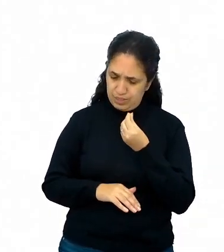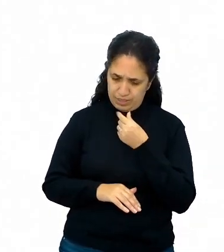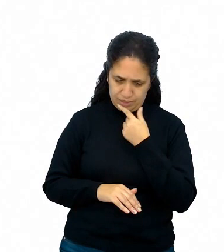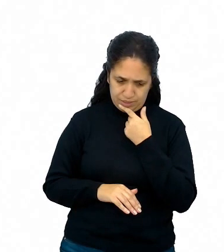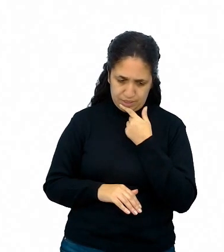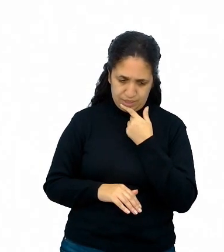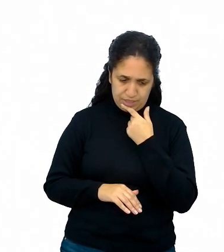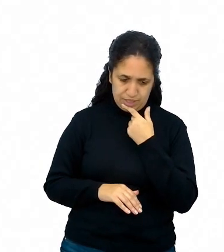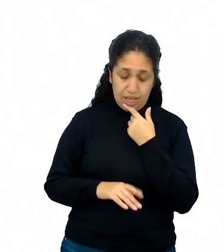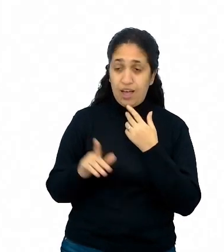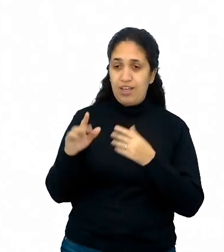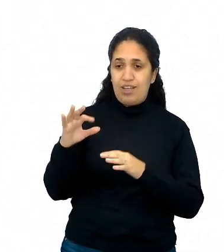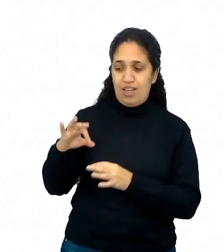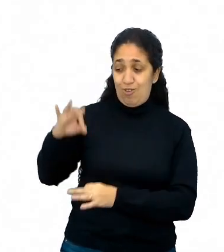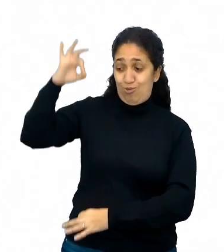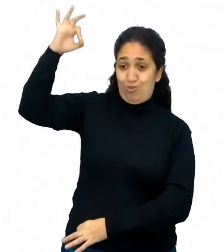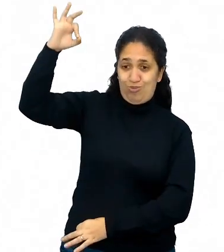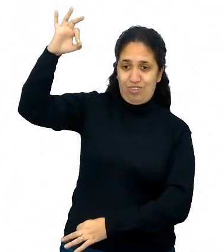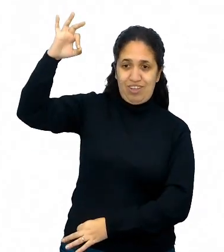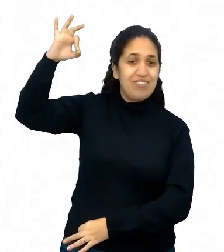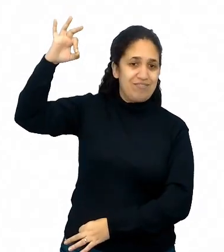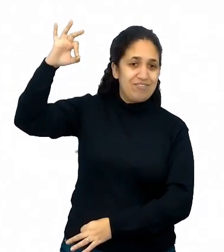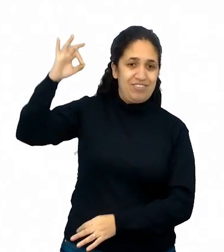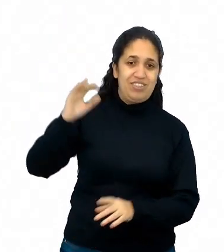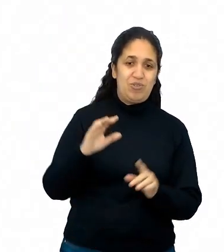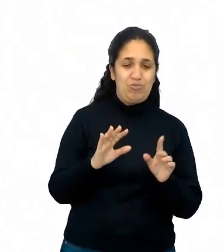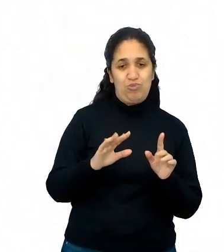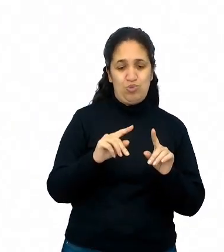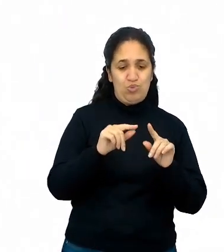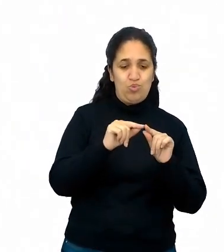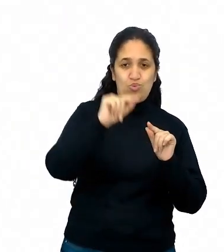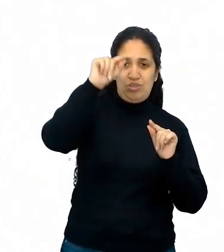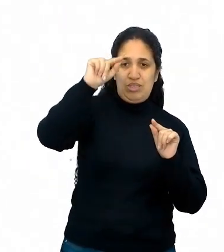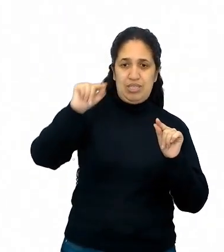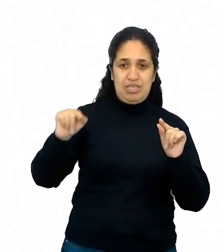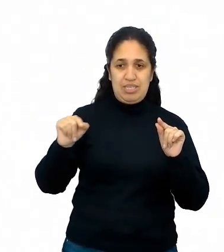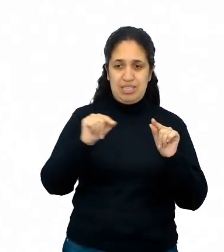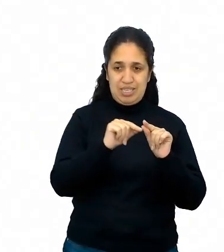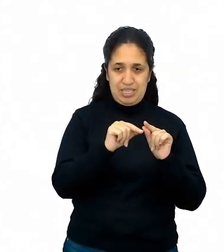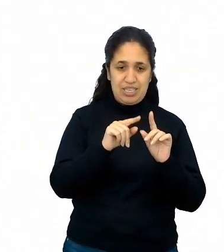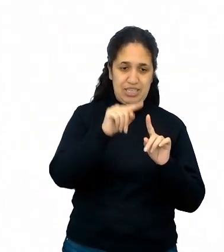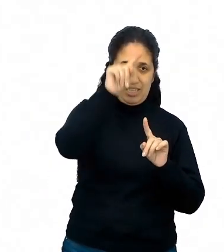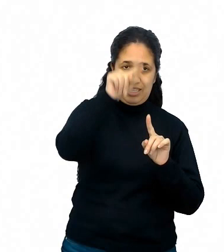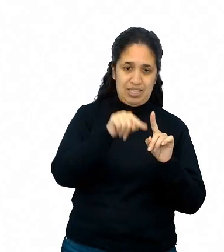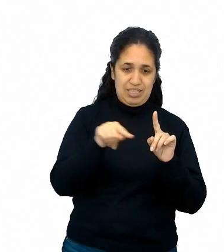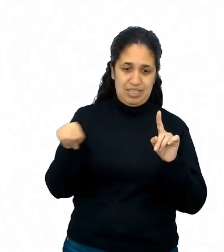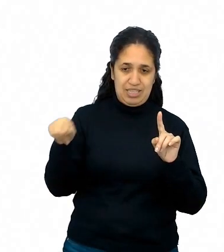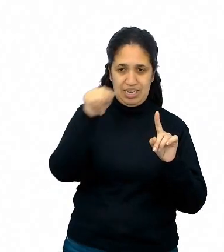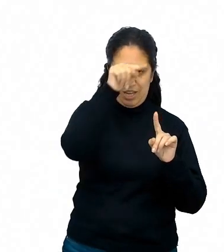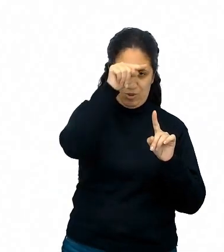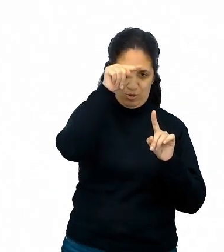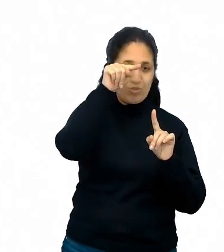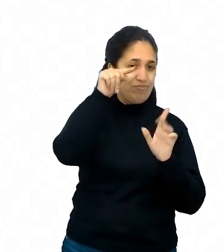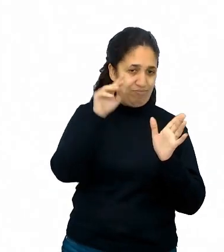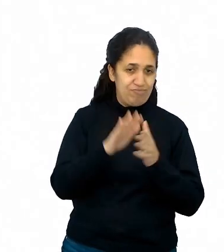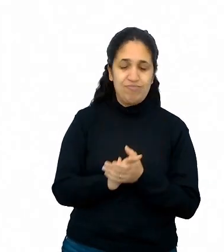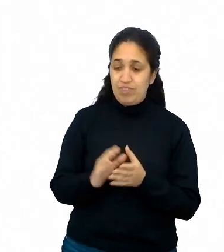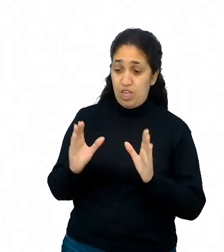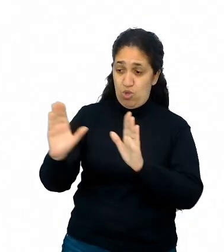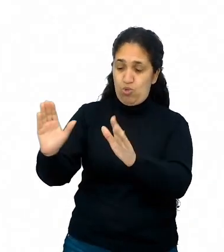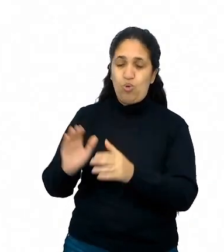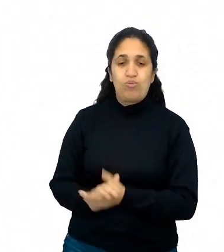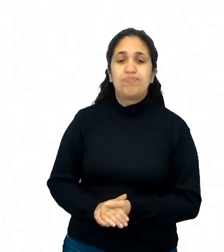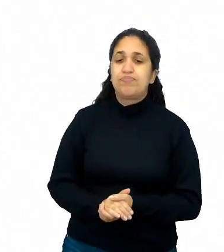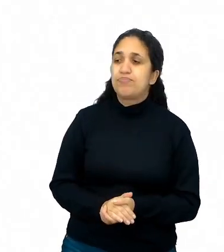A calcular a altura no triângulo retângulo. Então, eu posso simplesmente dar o triângulo retângulo, e aí eu dou os